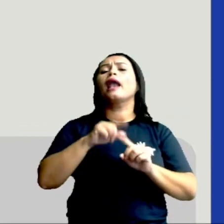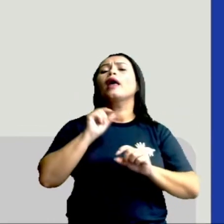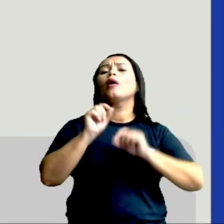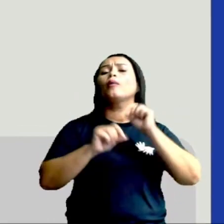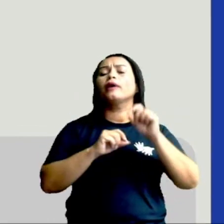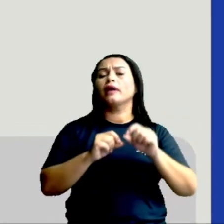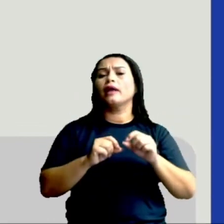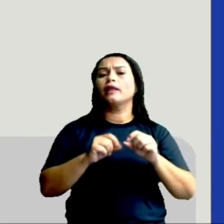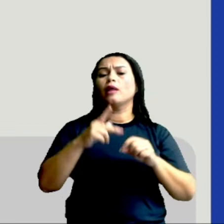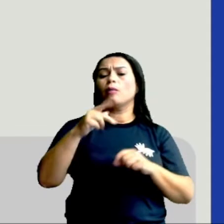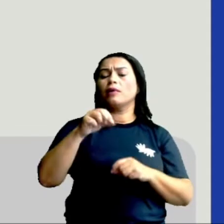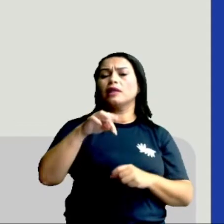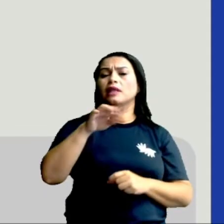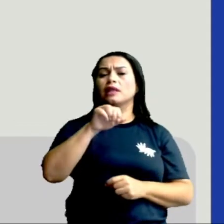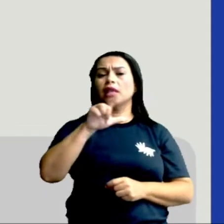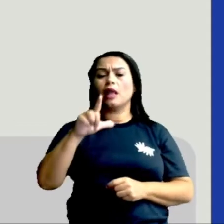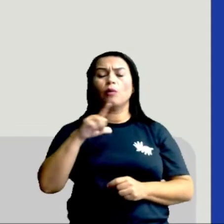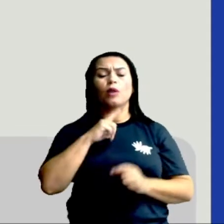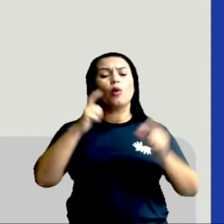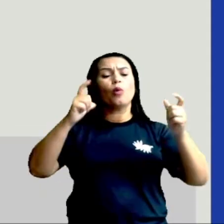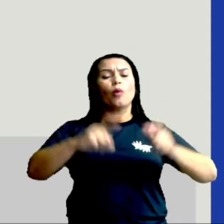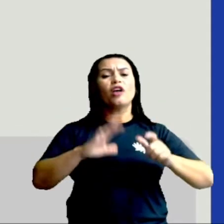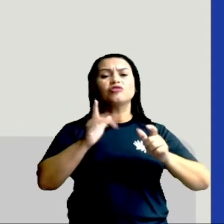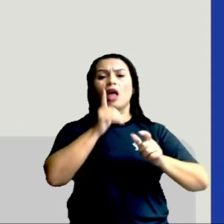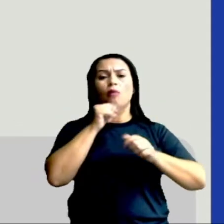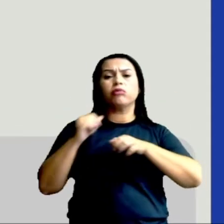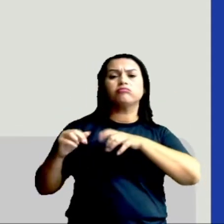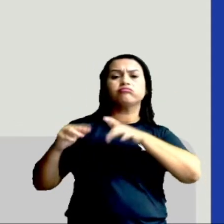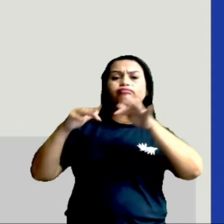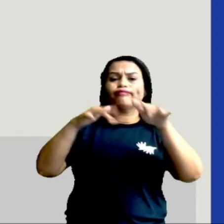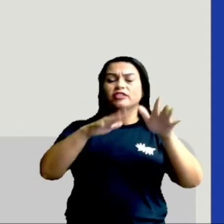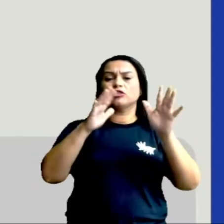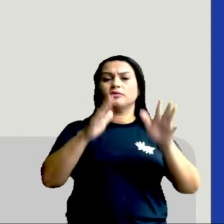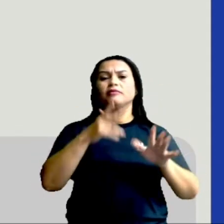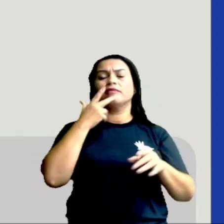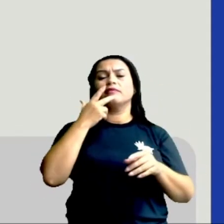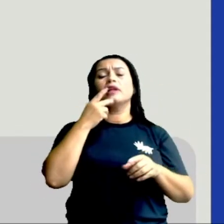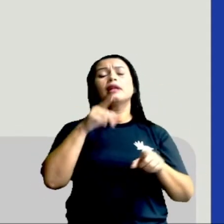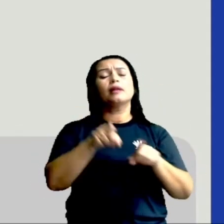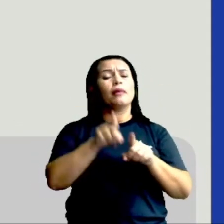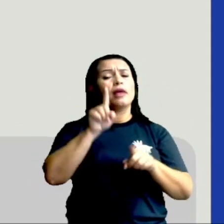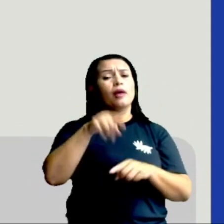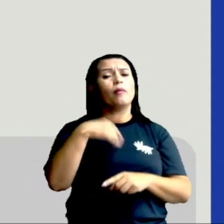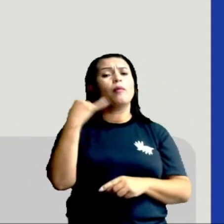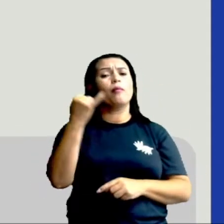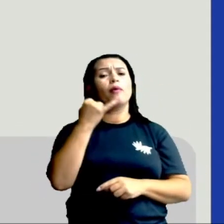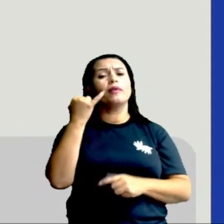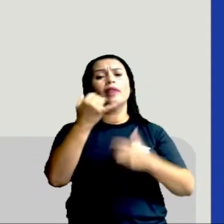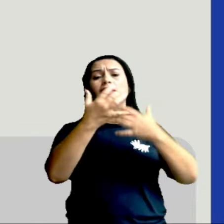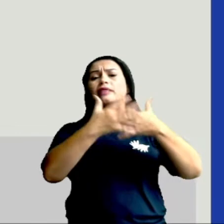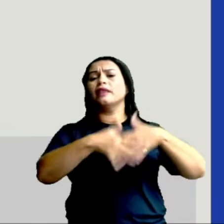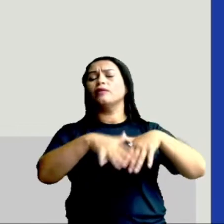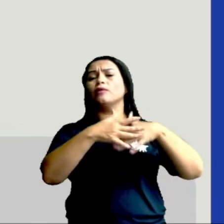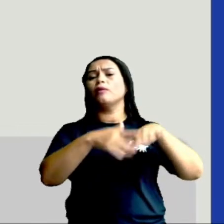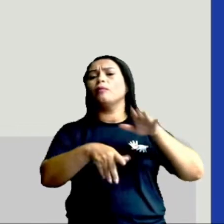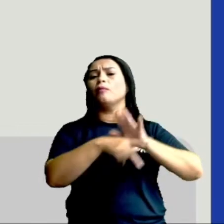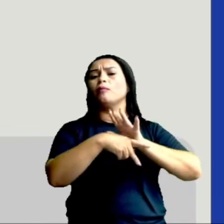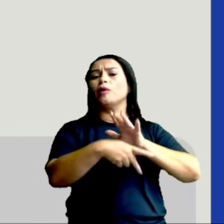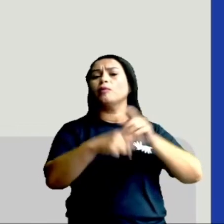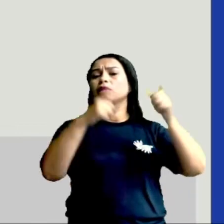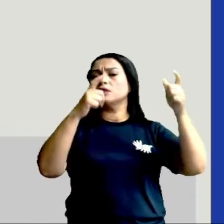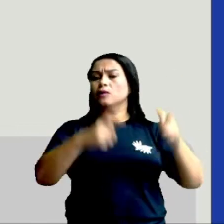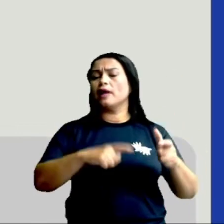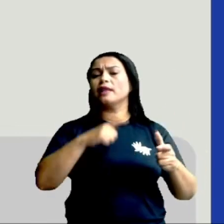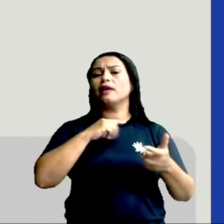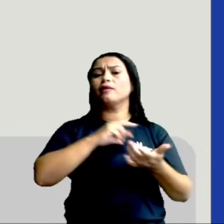o Pantanal, cuja área de inundação já foi mencionada, também é uma importante área natural dessa região, com uma